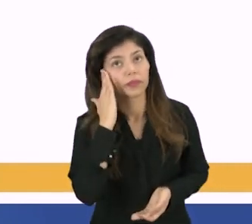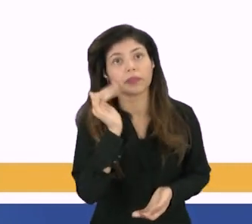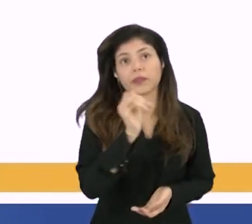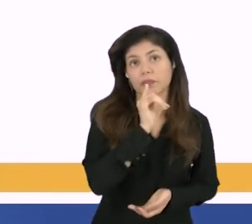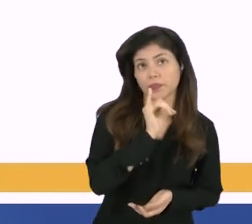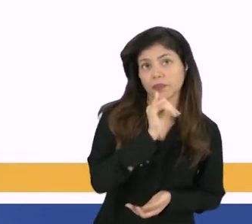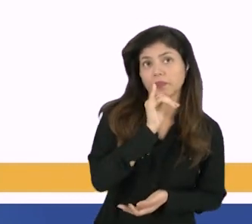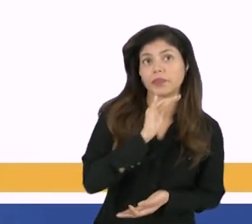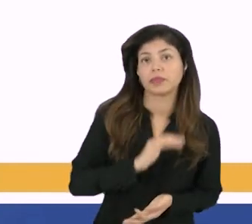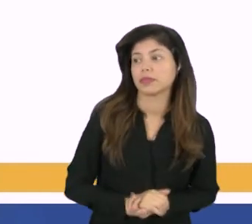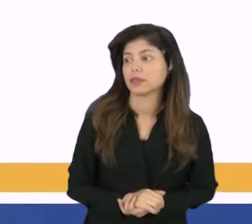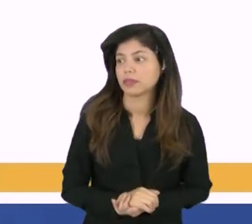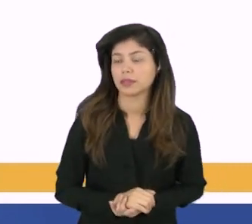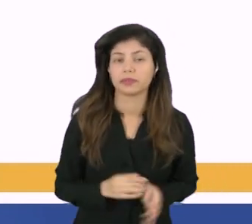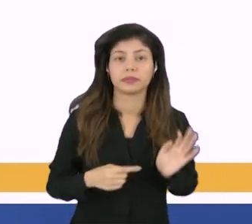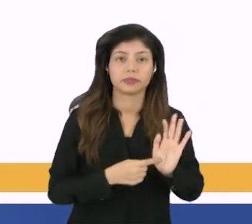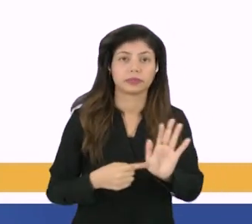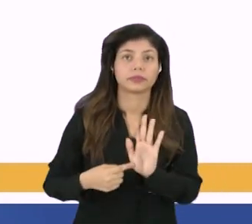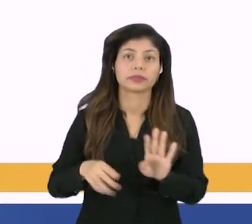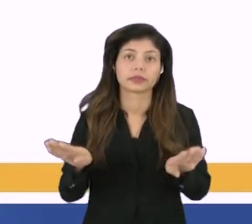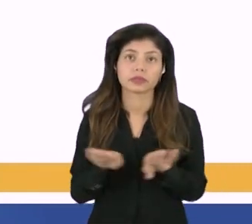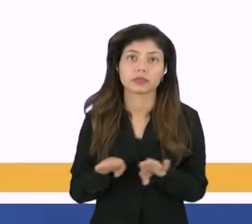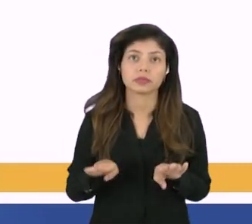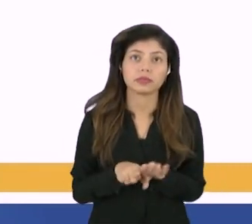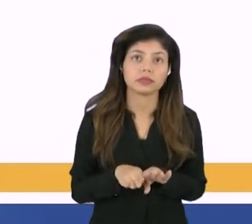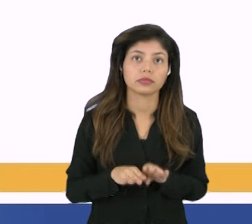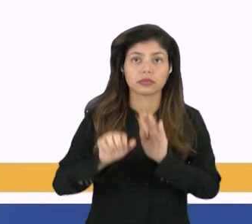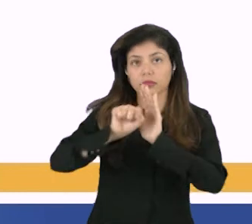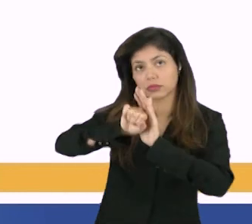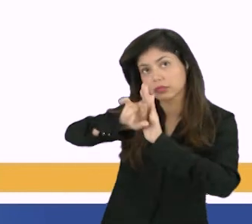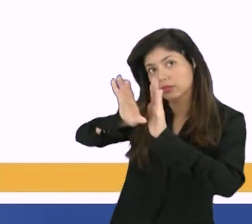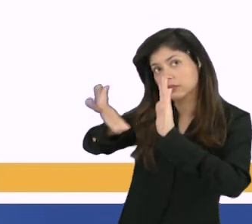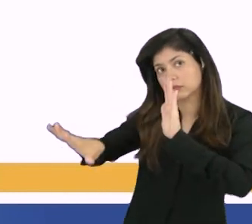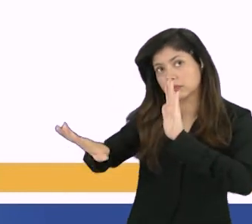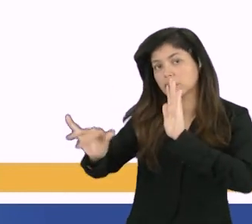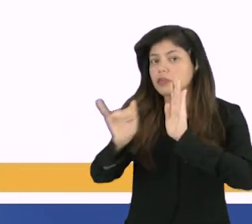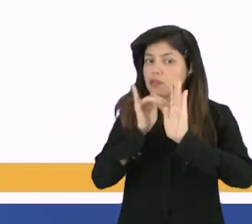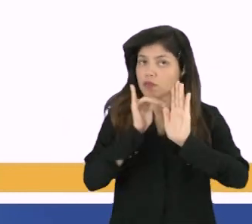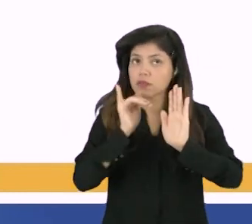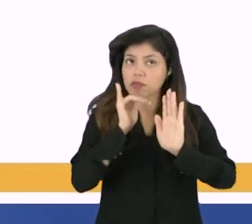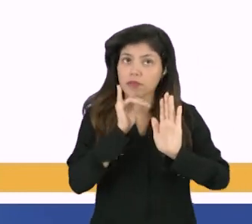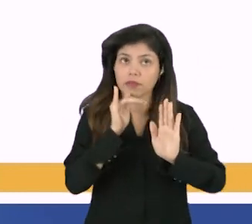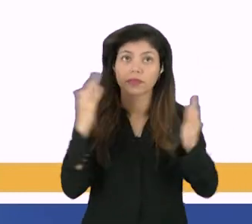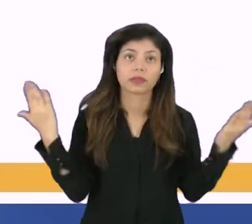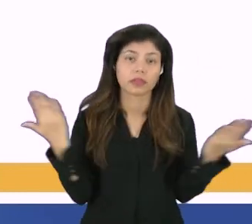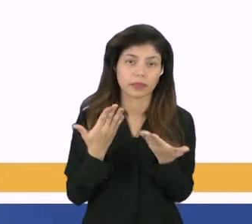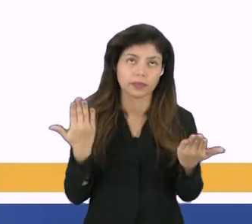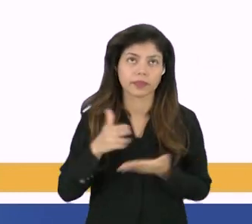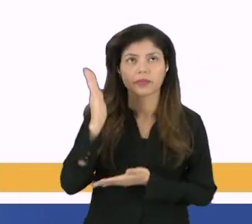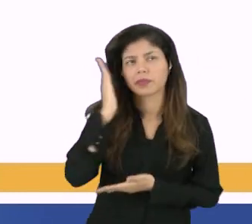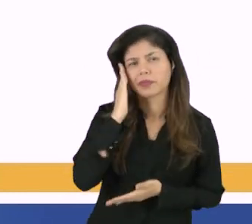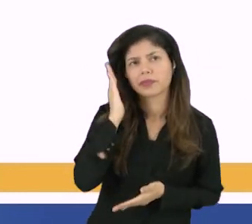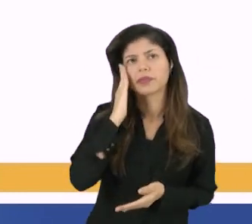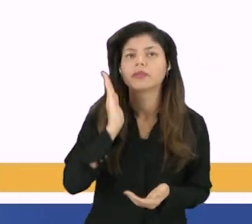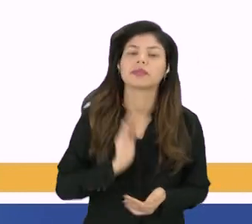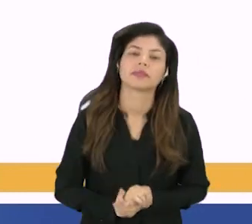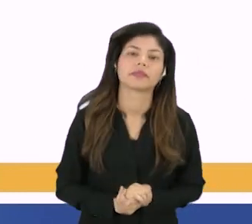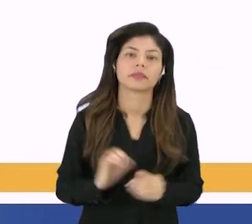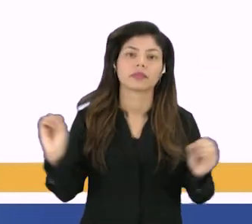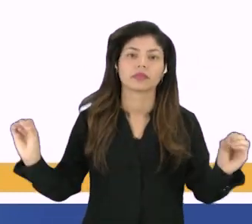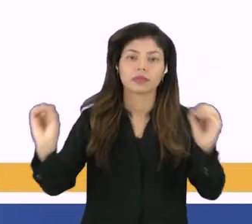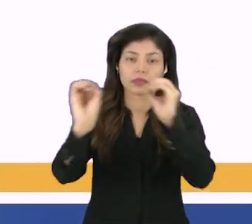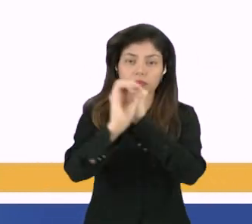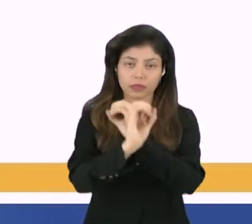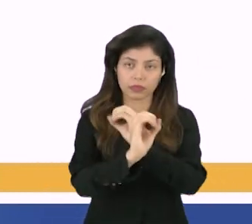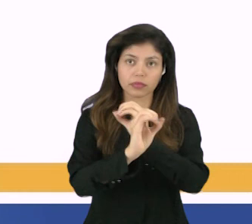exemplo aqui, ó, temos aqui a sombra e aqui a penumbra. Nós vamos aqui entender agora os eclipses e vamos finalizar as aulas,